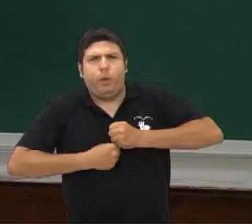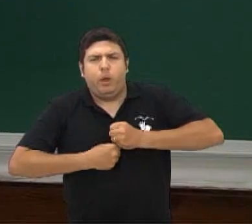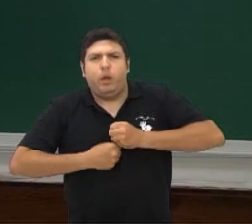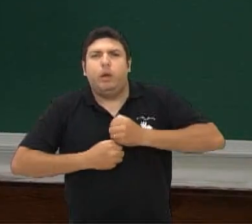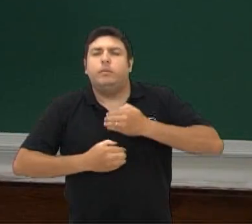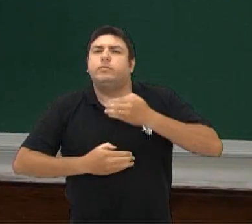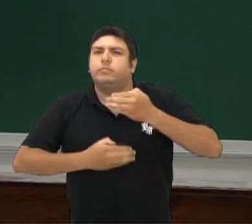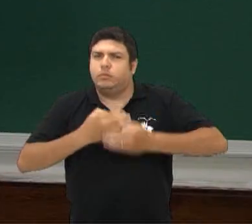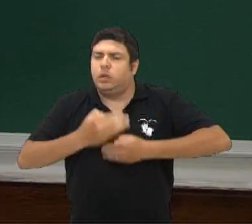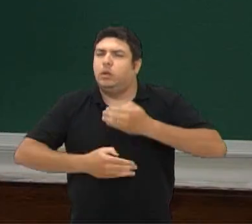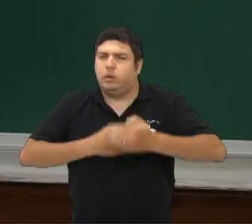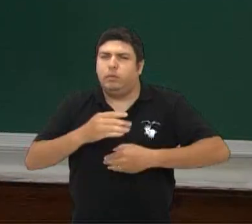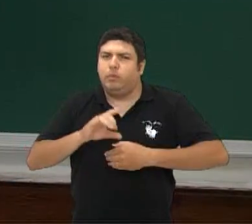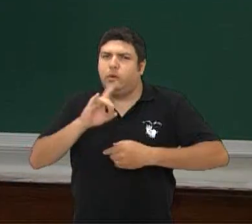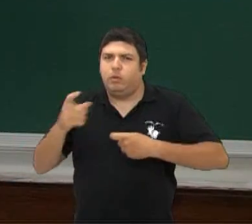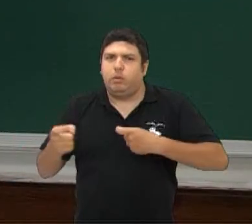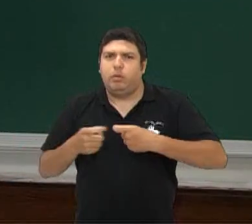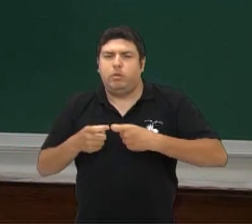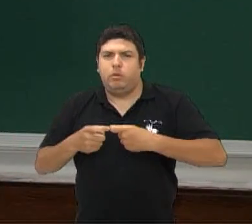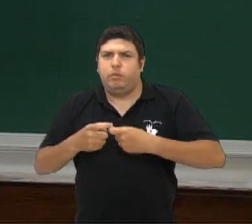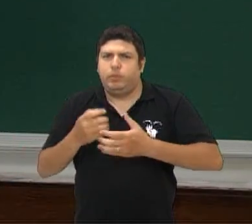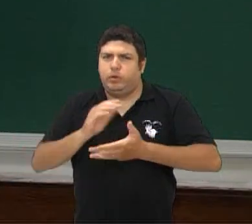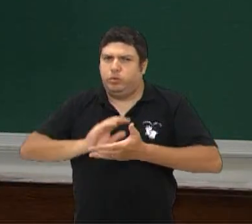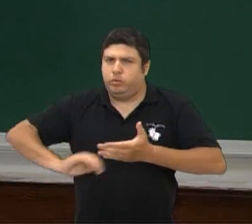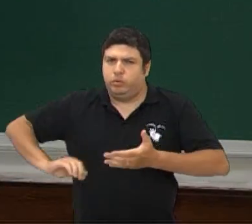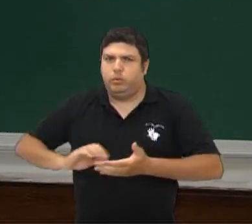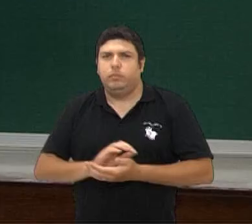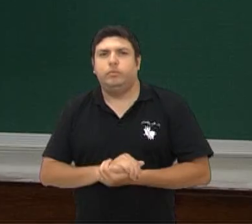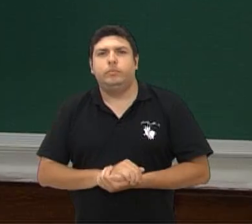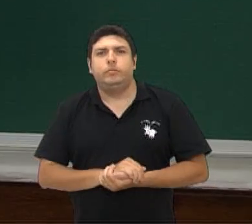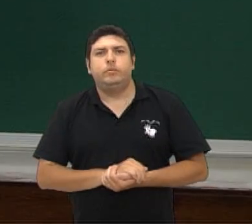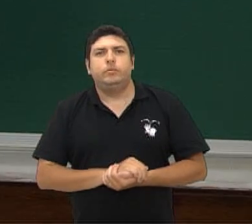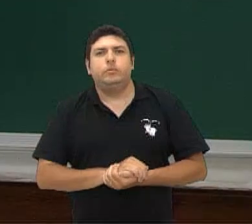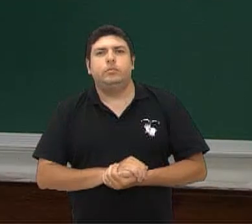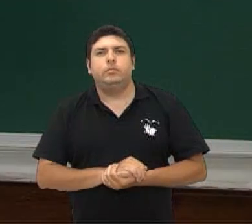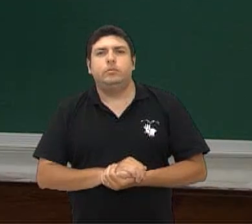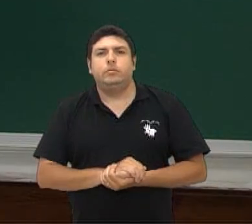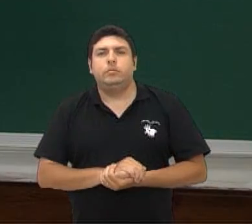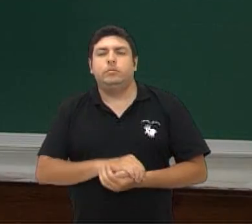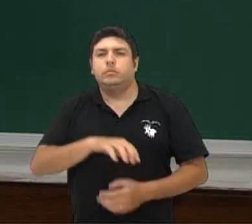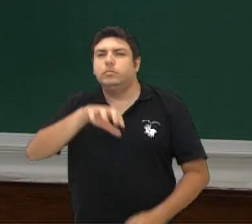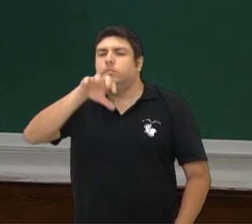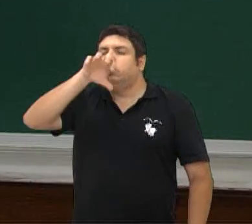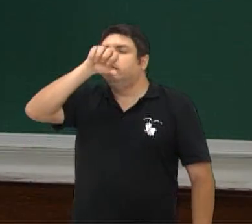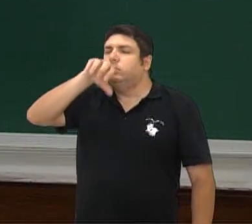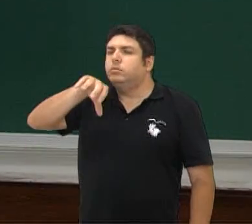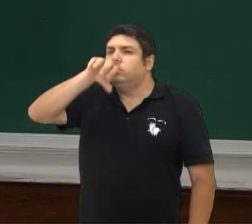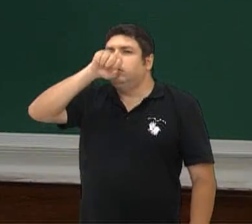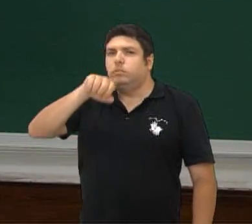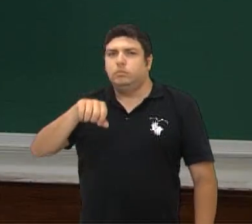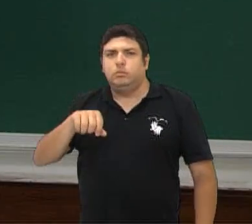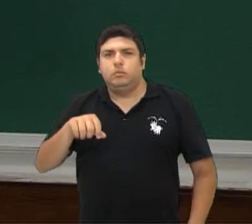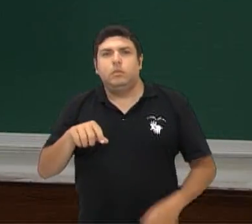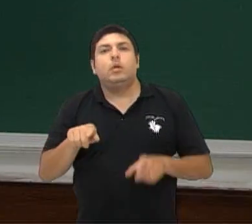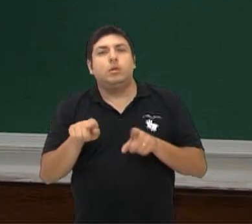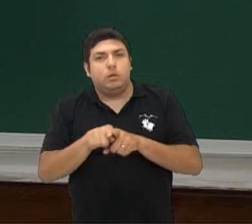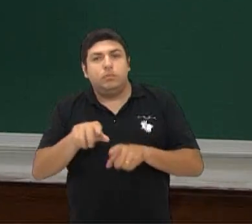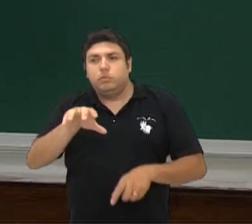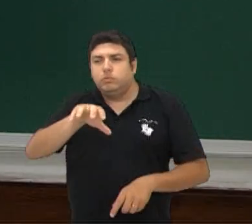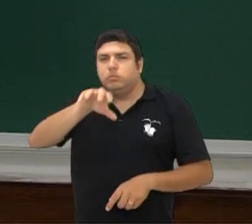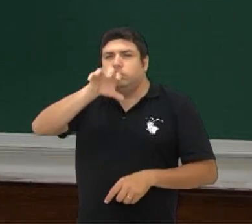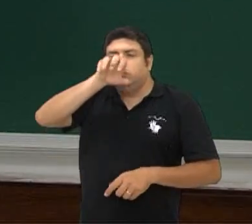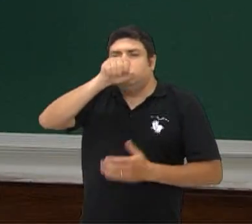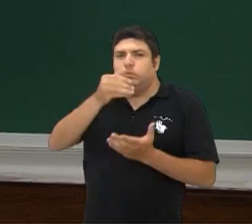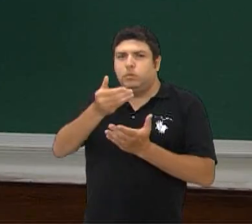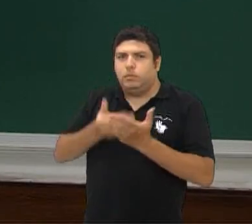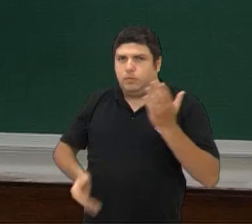tirar só indo no médico, né? Então tem água sim, é importante. Respiração. A gente perde água pela respiração também, gente,